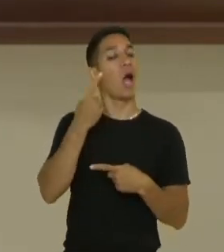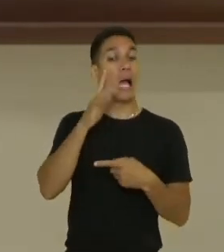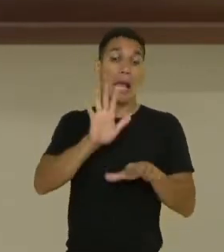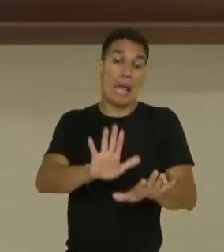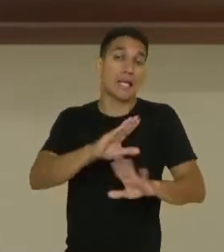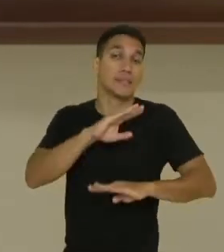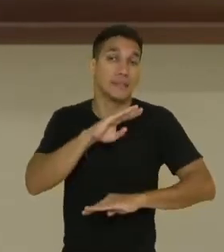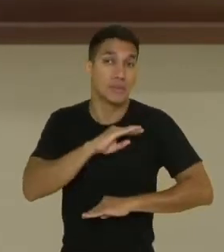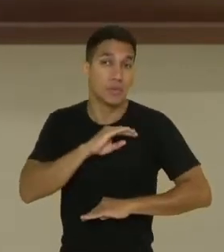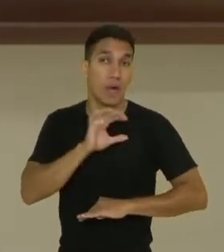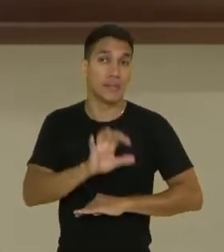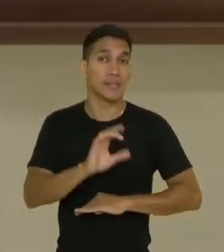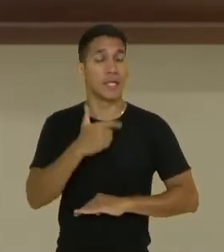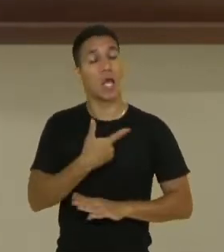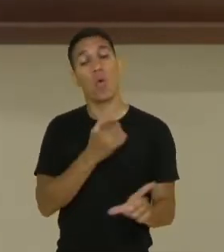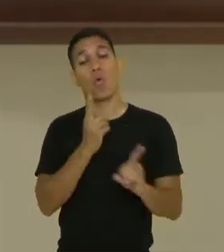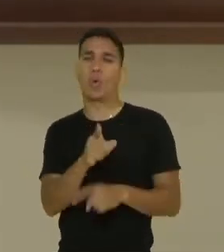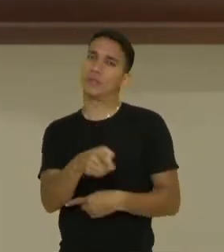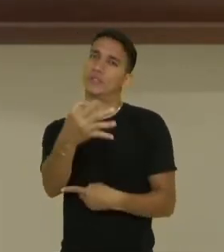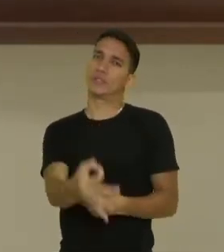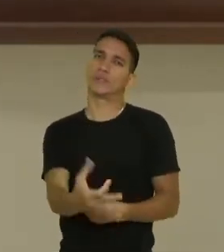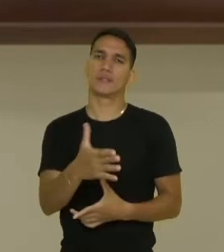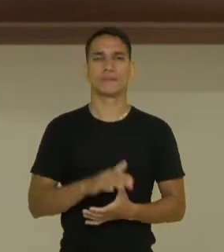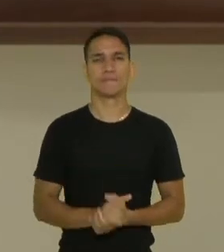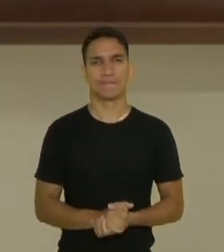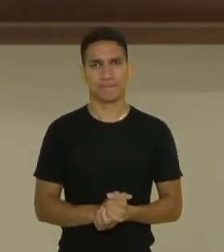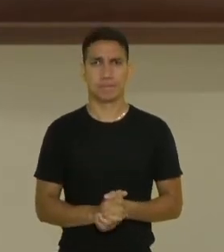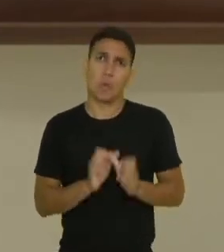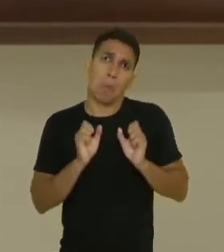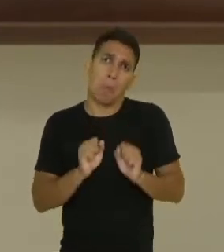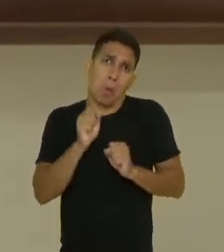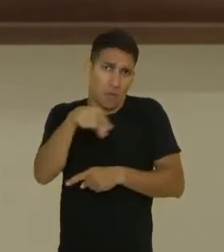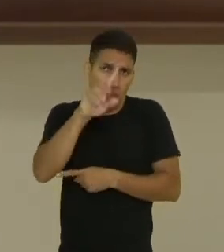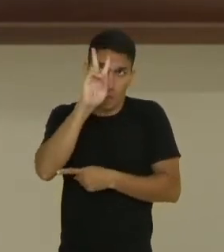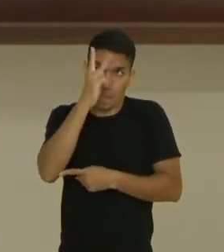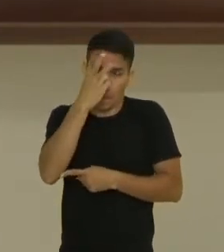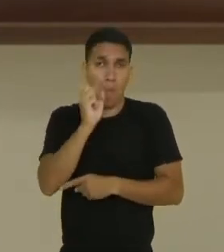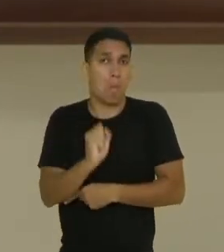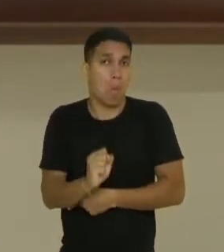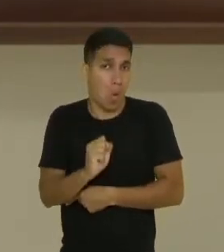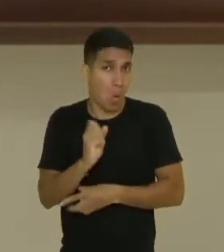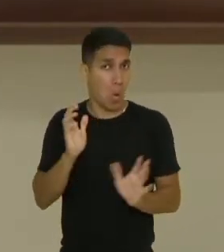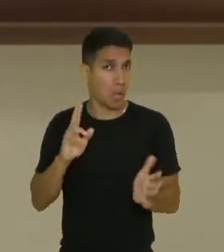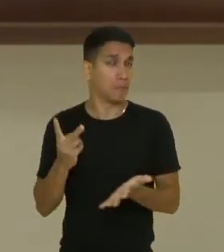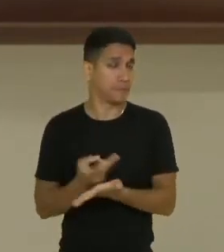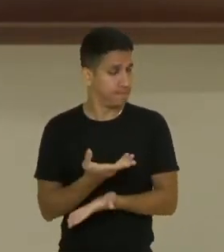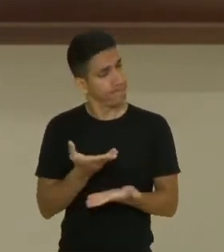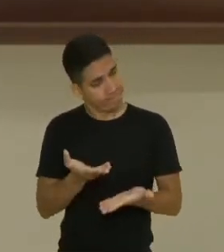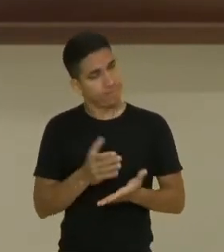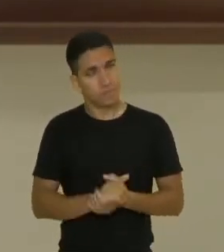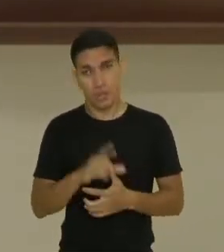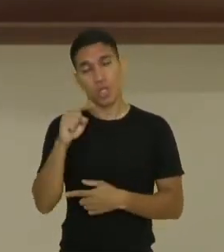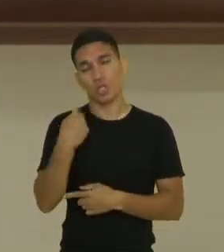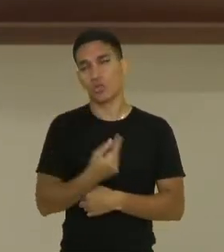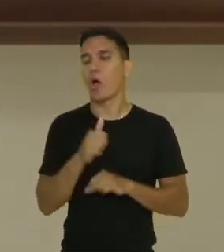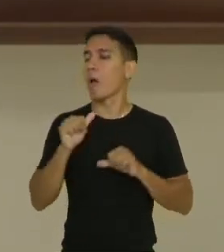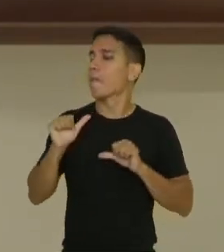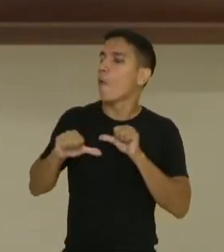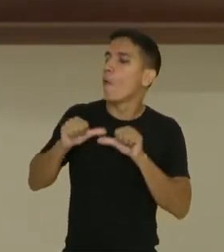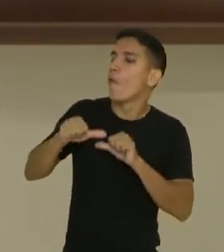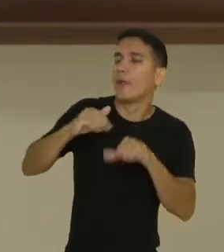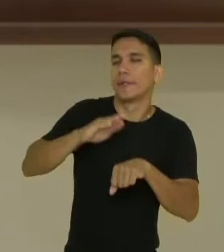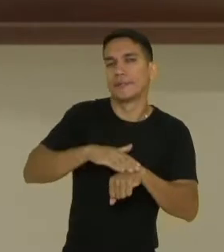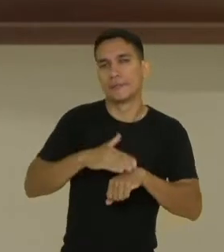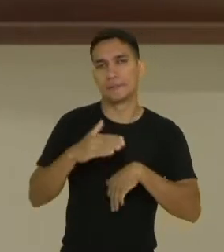nessa ocasião eu achei isso justo. Pode ser que você mude de opinião depois? Pode, né? Nós mudamos ao longo do